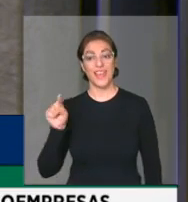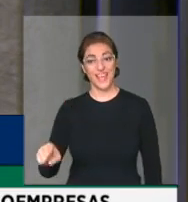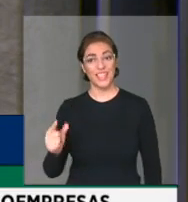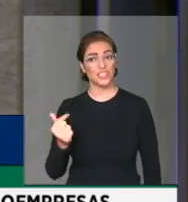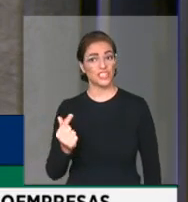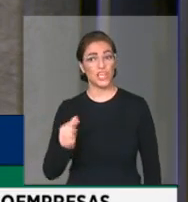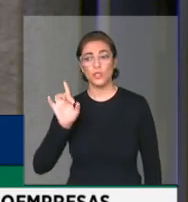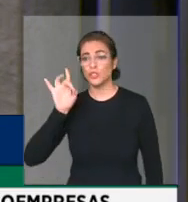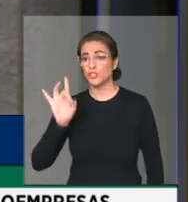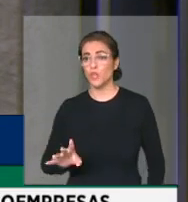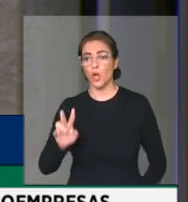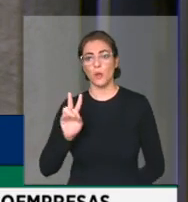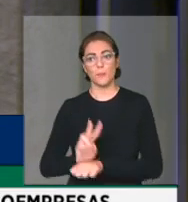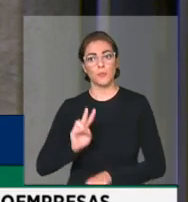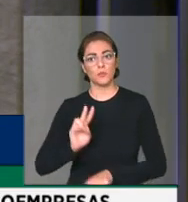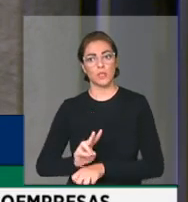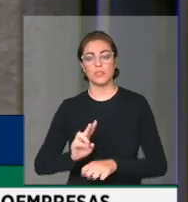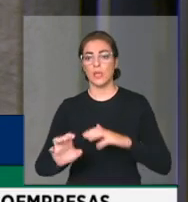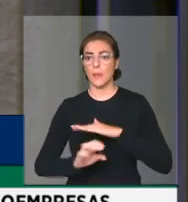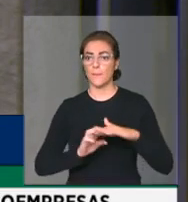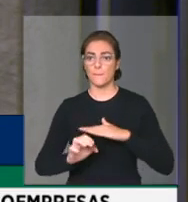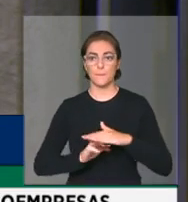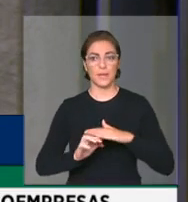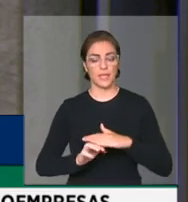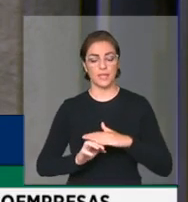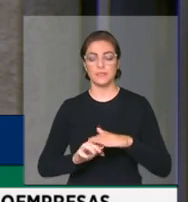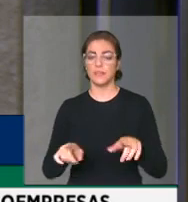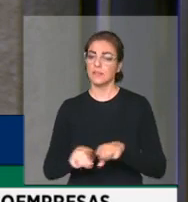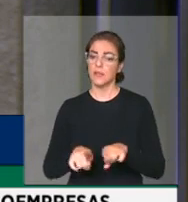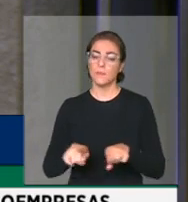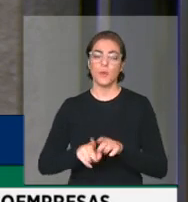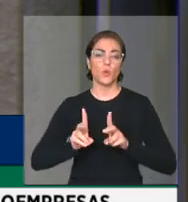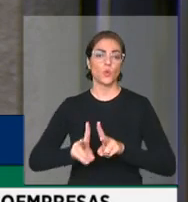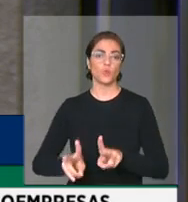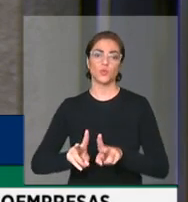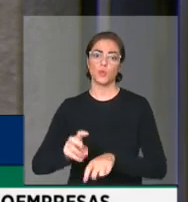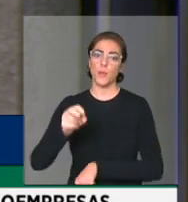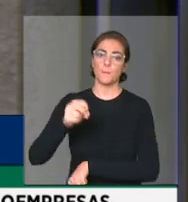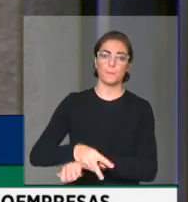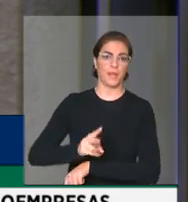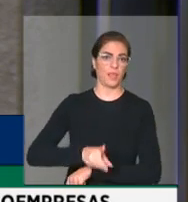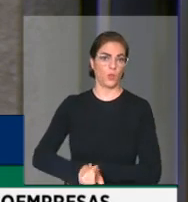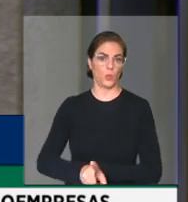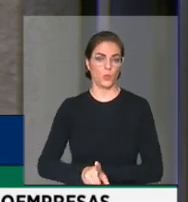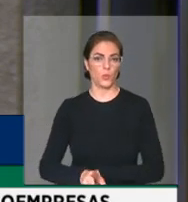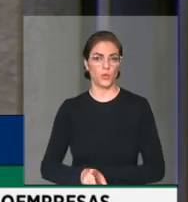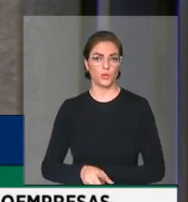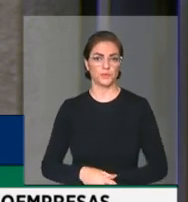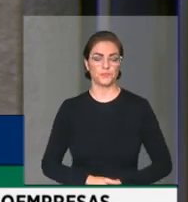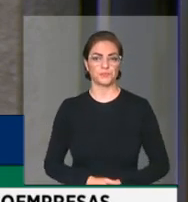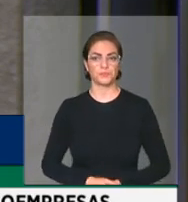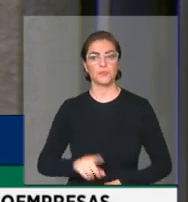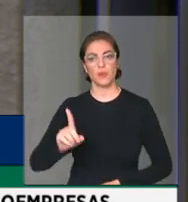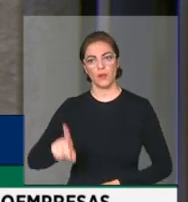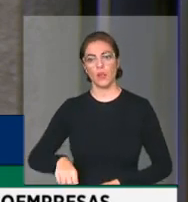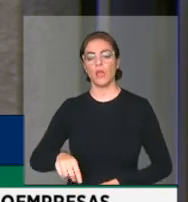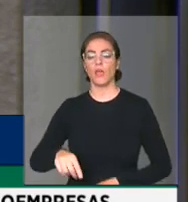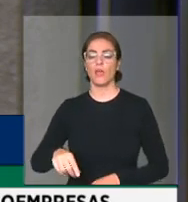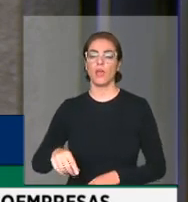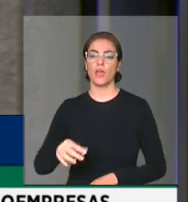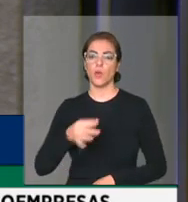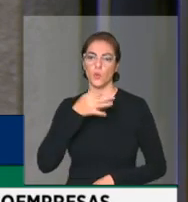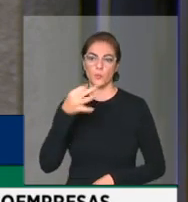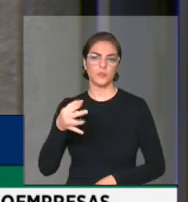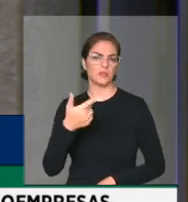manutenção de empresa aberta e empregos, não para a divisão de lucros, também emenda acatada que foi proposta por líderes nesta